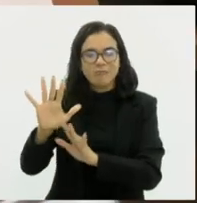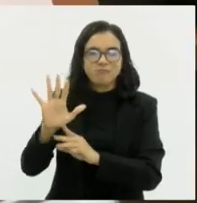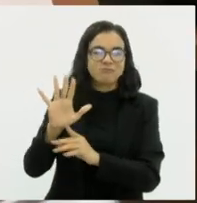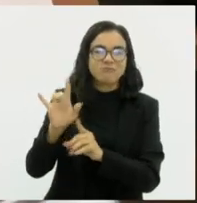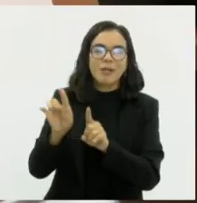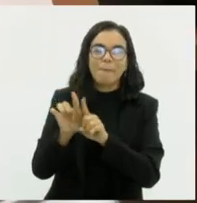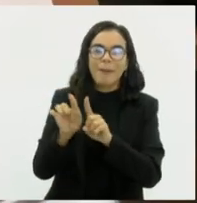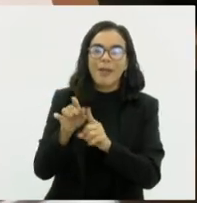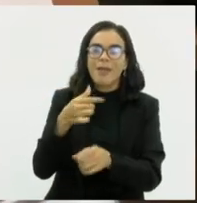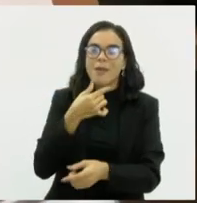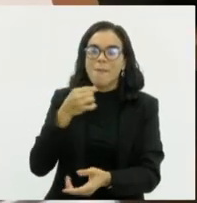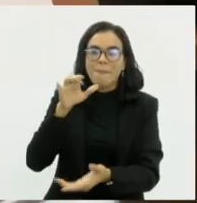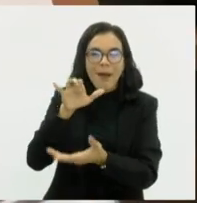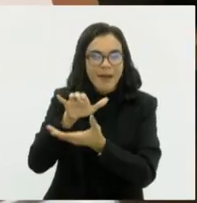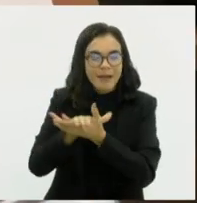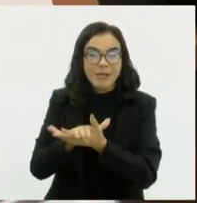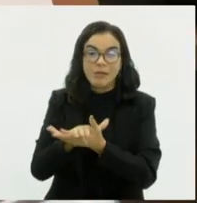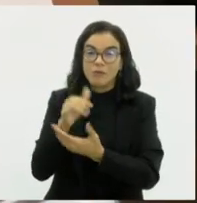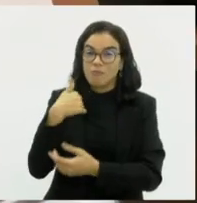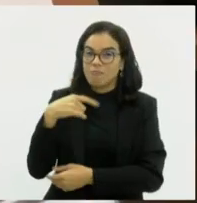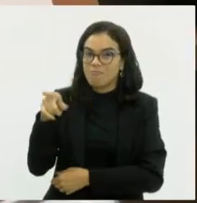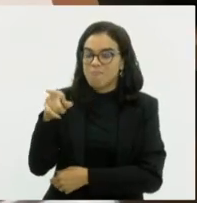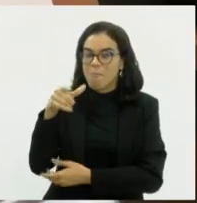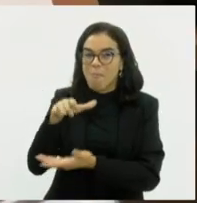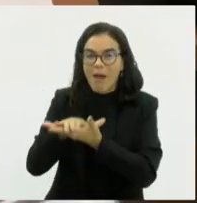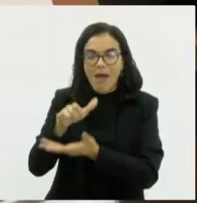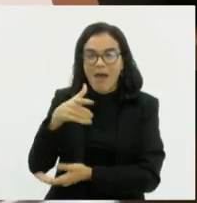pela escolha, foi muito inteligente.